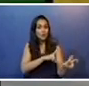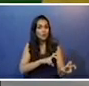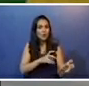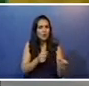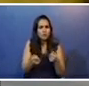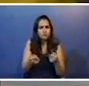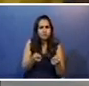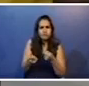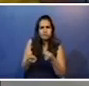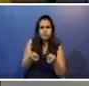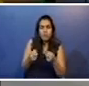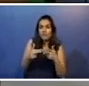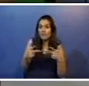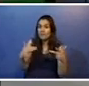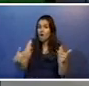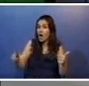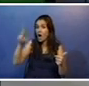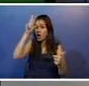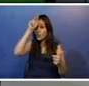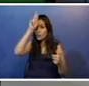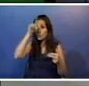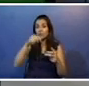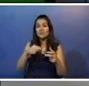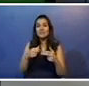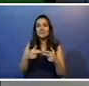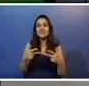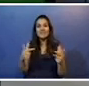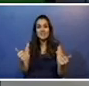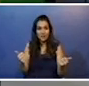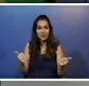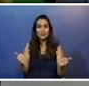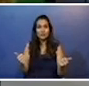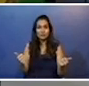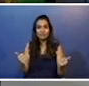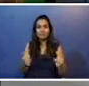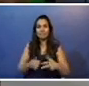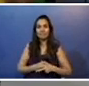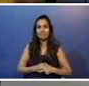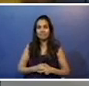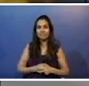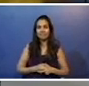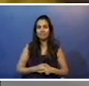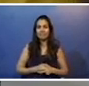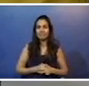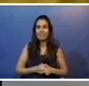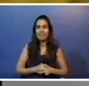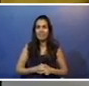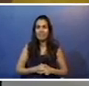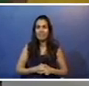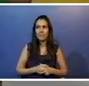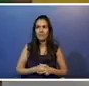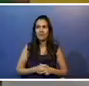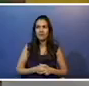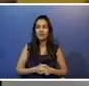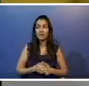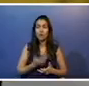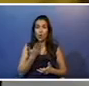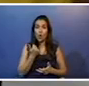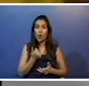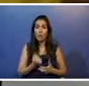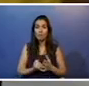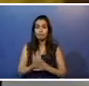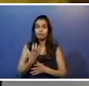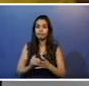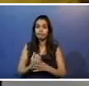controlando diversas pragas que se alimentam das plantações. Qual você acha que é a alternativa correta?